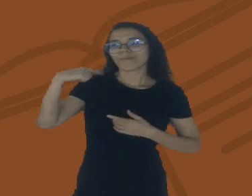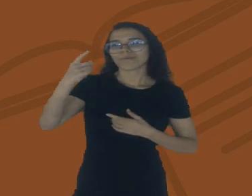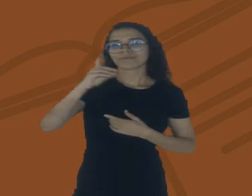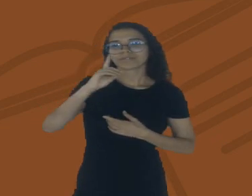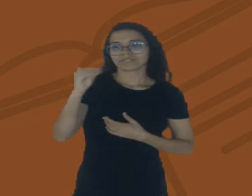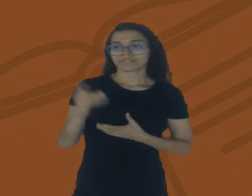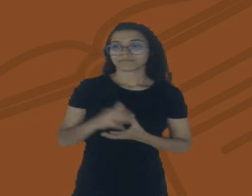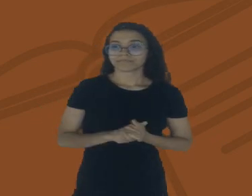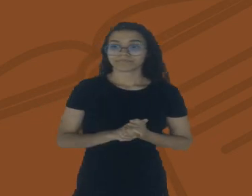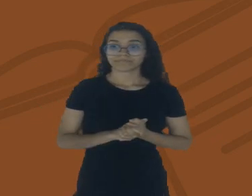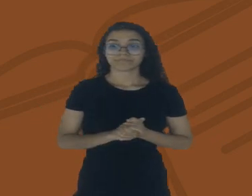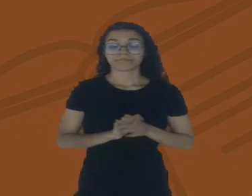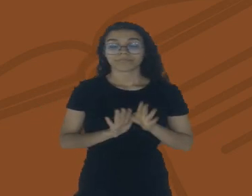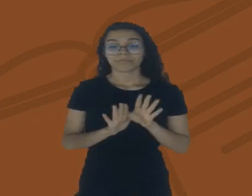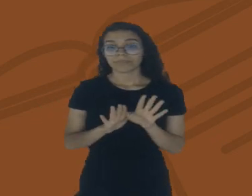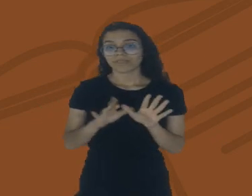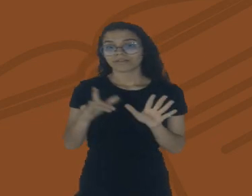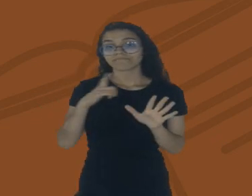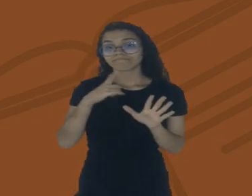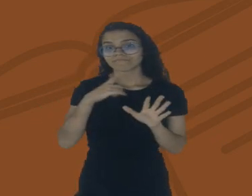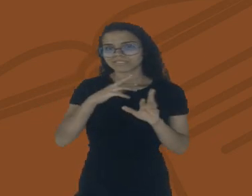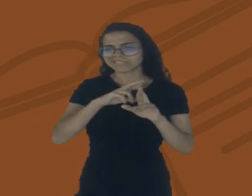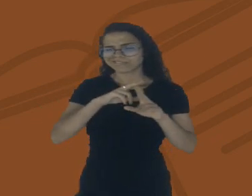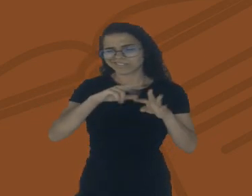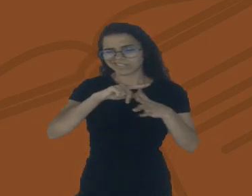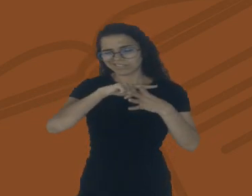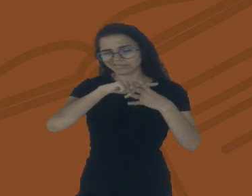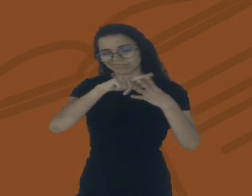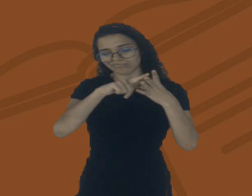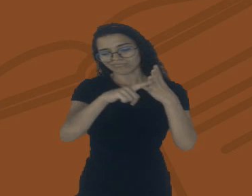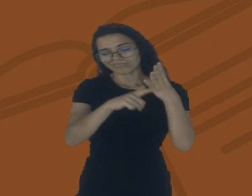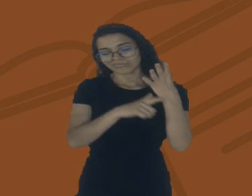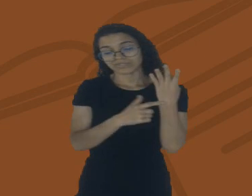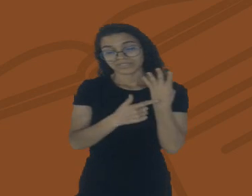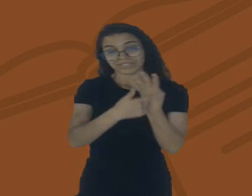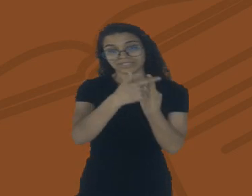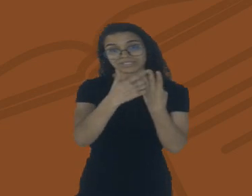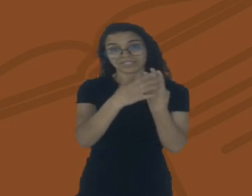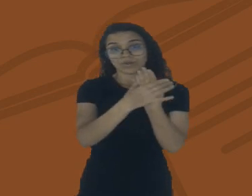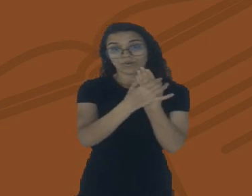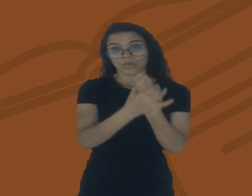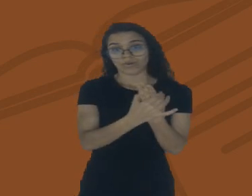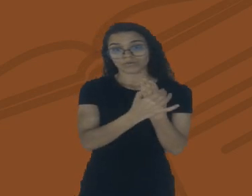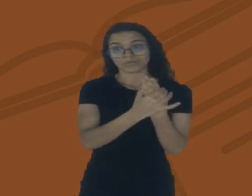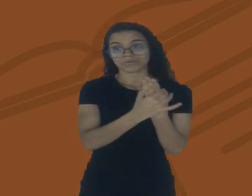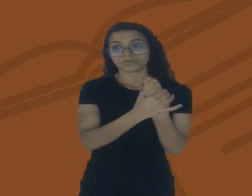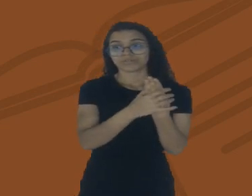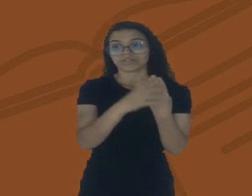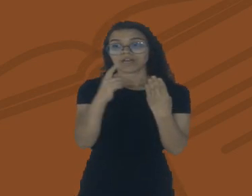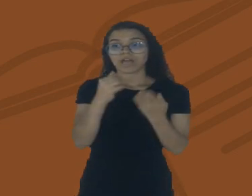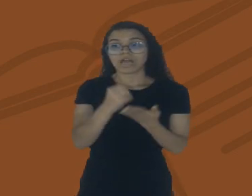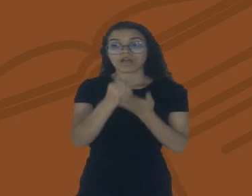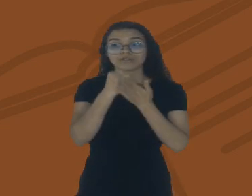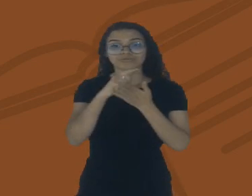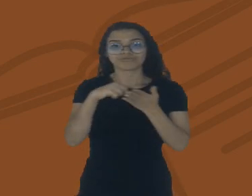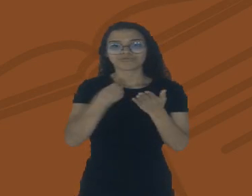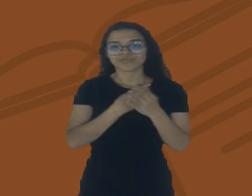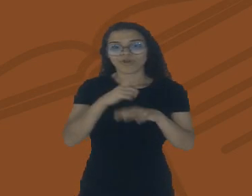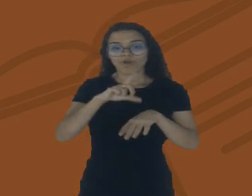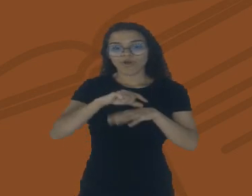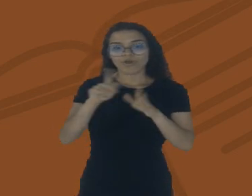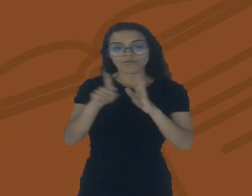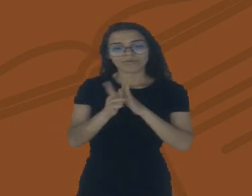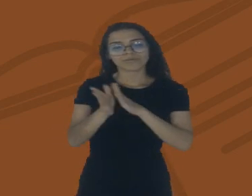Então, vendo que existe essa gama aí de hormônios, que eles juntos são um batalhão aí em favor do nosso sono, que é